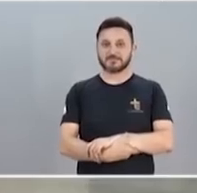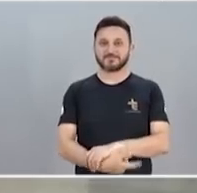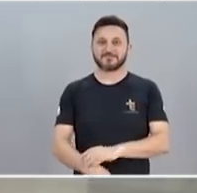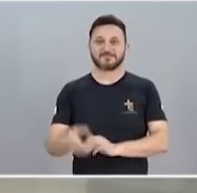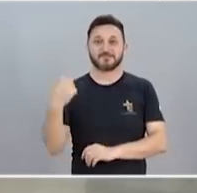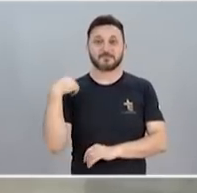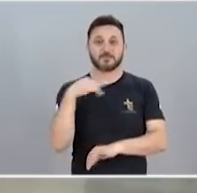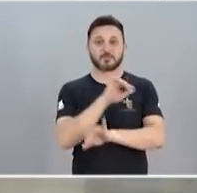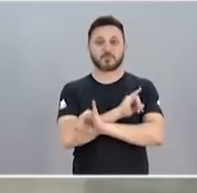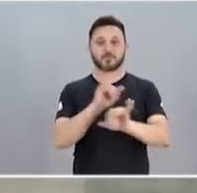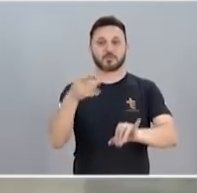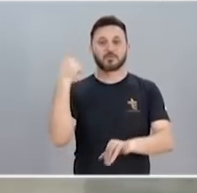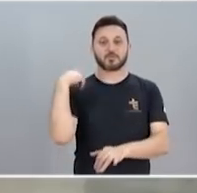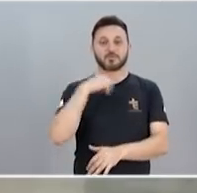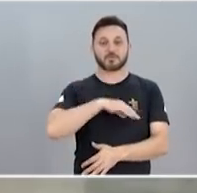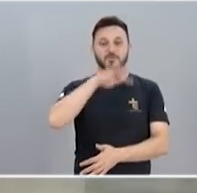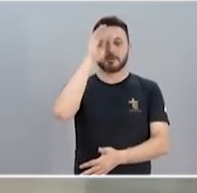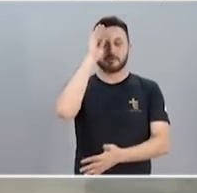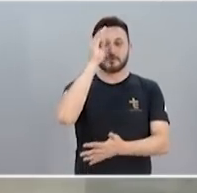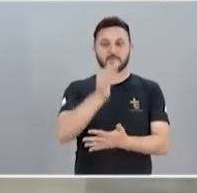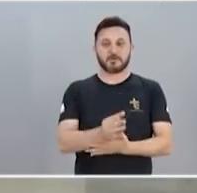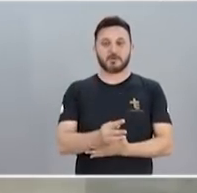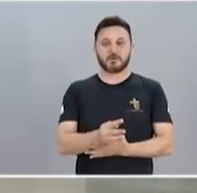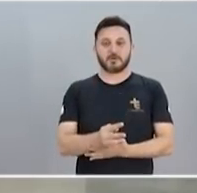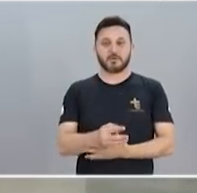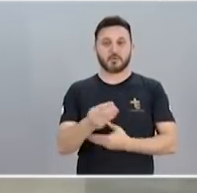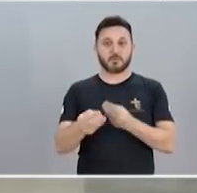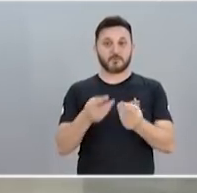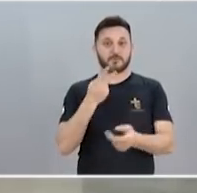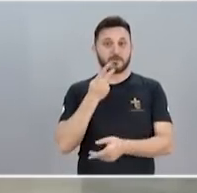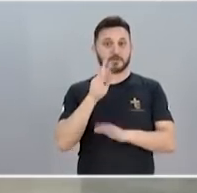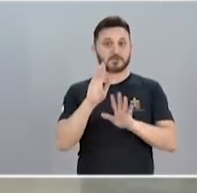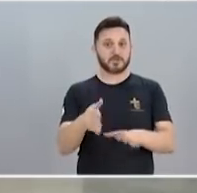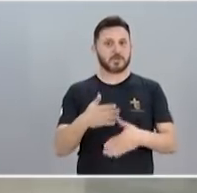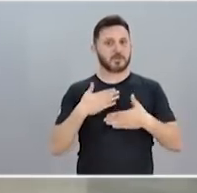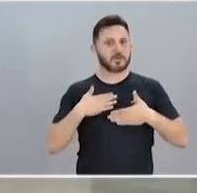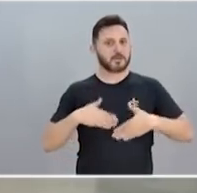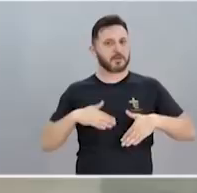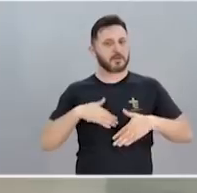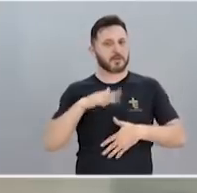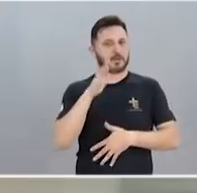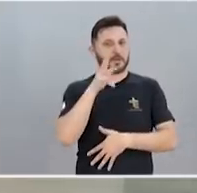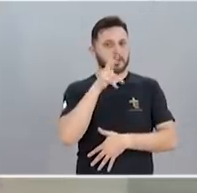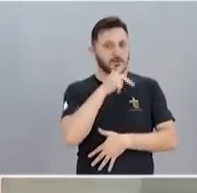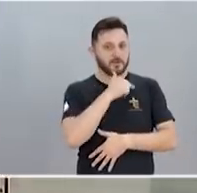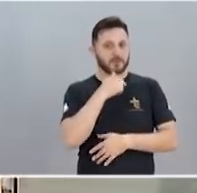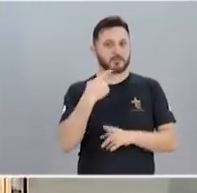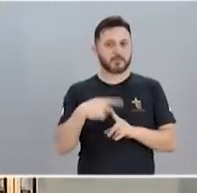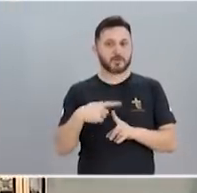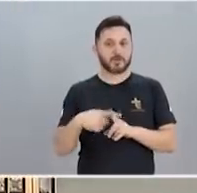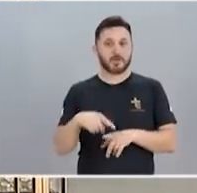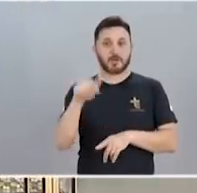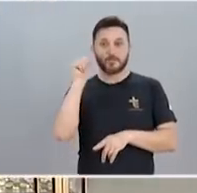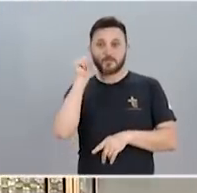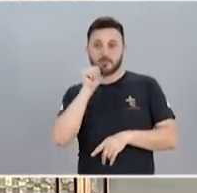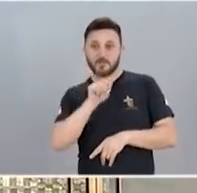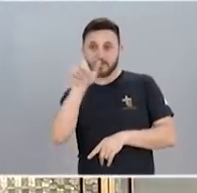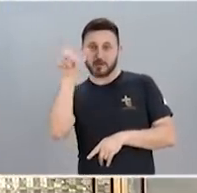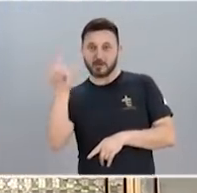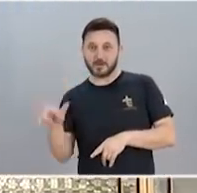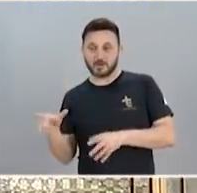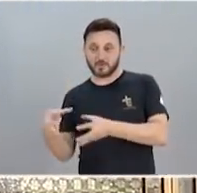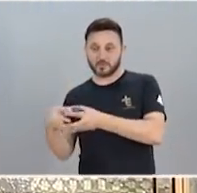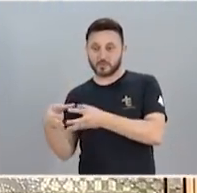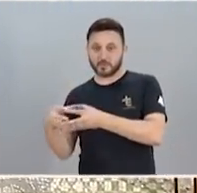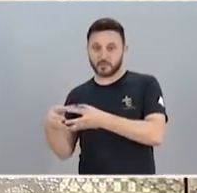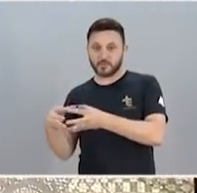vamos professar a nossa fé, como eu disse, de uma forma mais lenta. As mulheres o farão